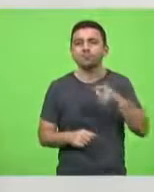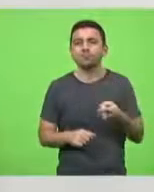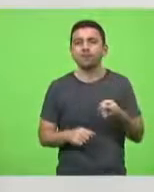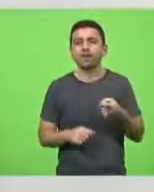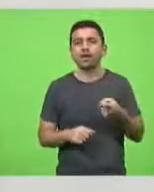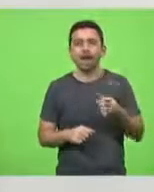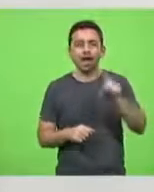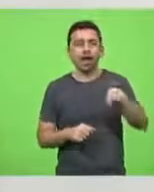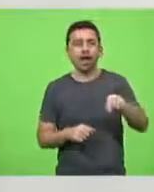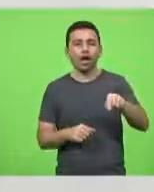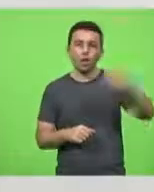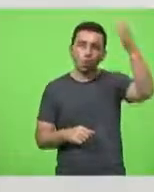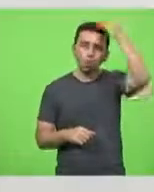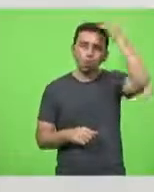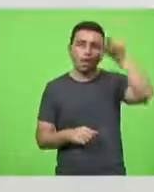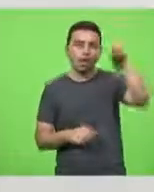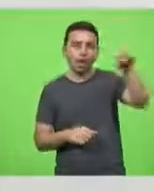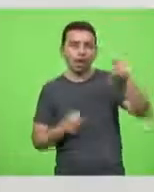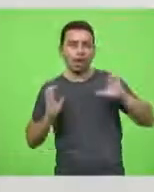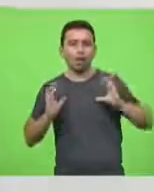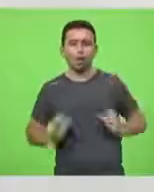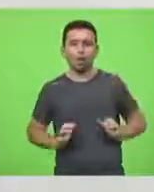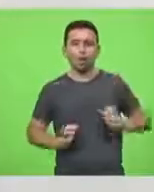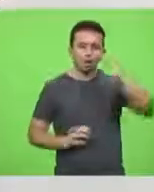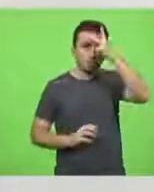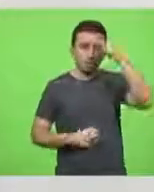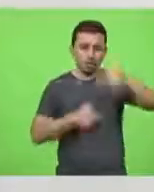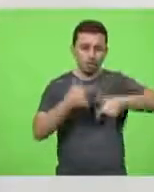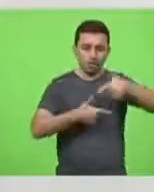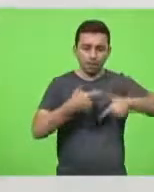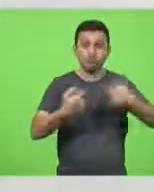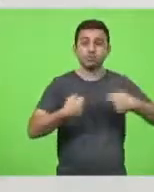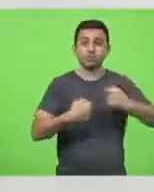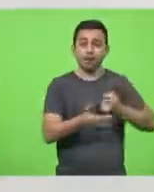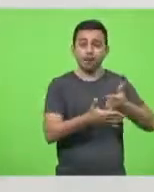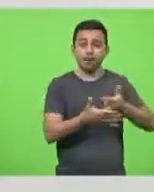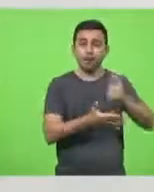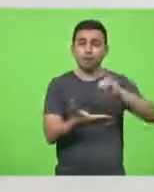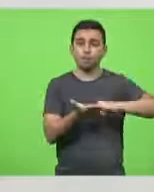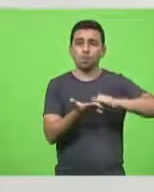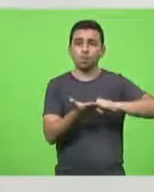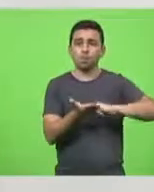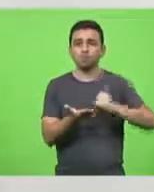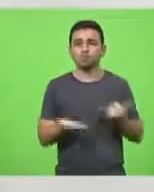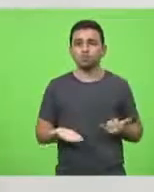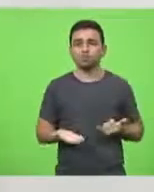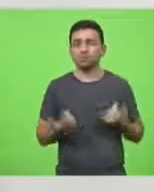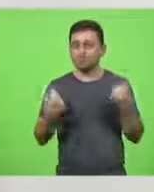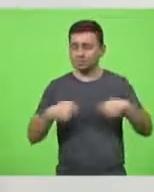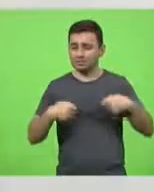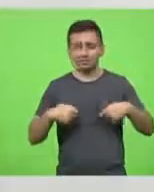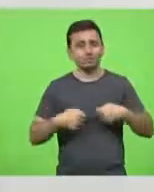do cidadão, na conta do trabalhador que tem que pagar seu imposto, que tem que pagar o imposto.